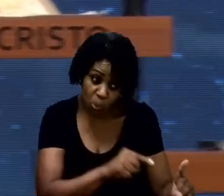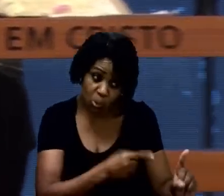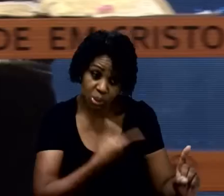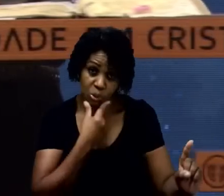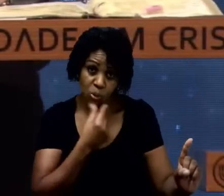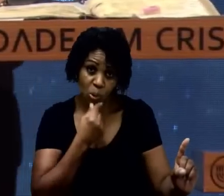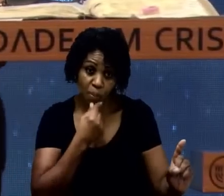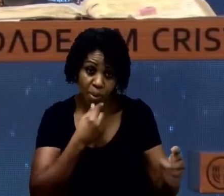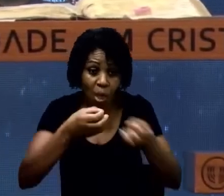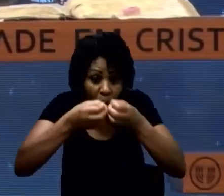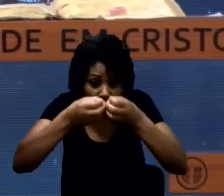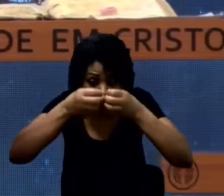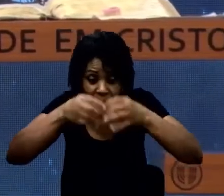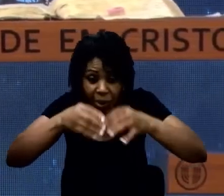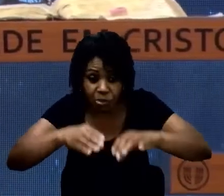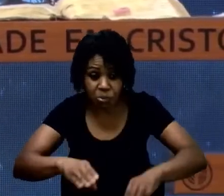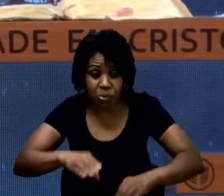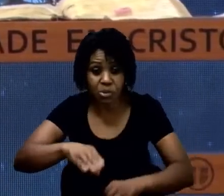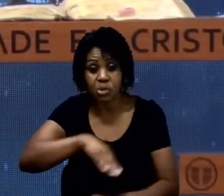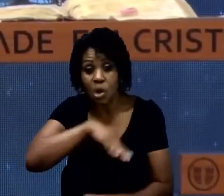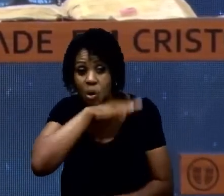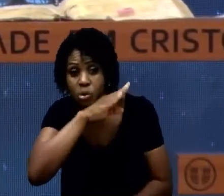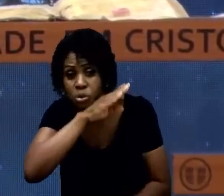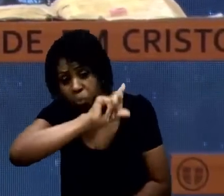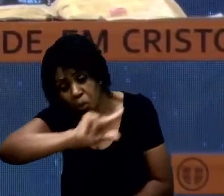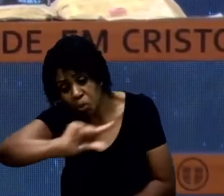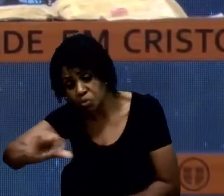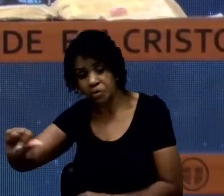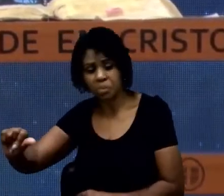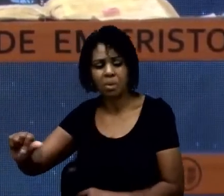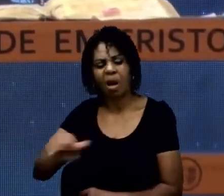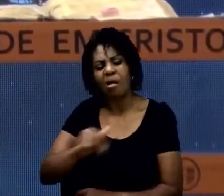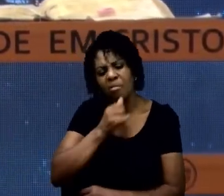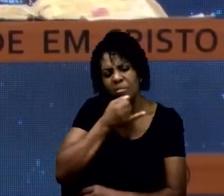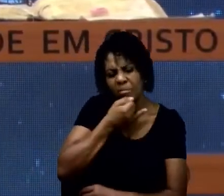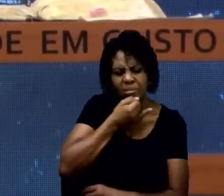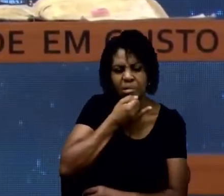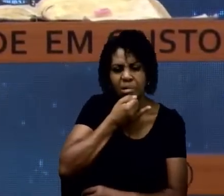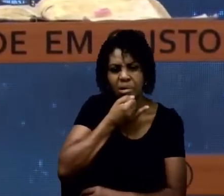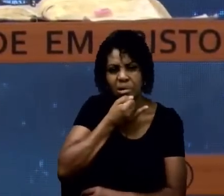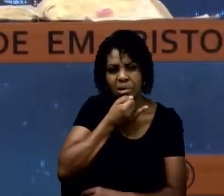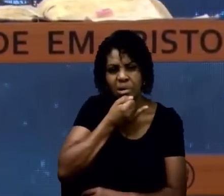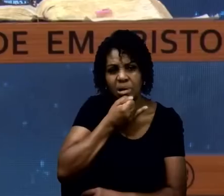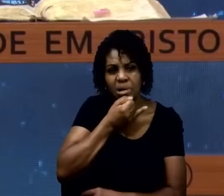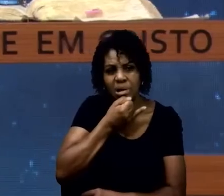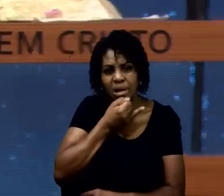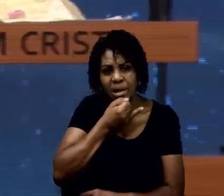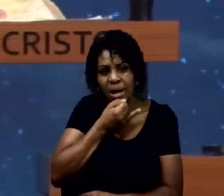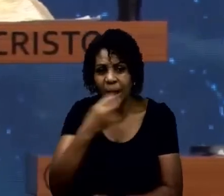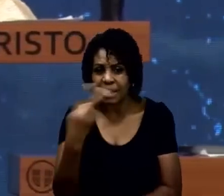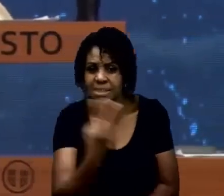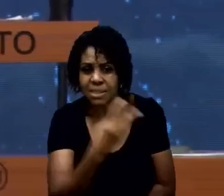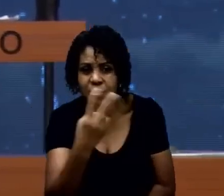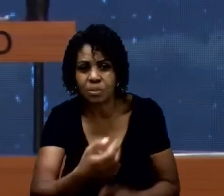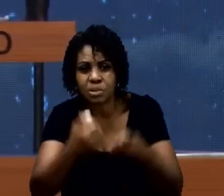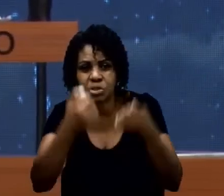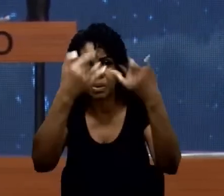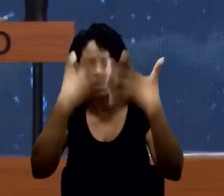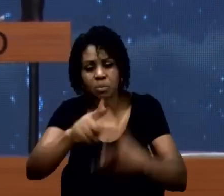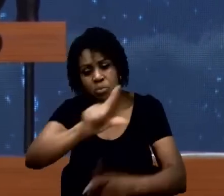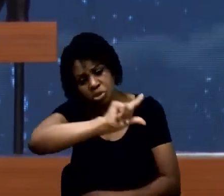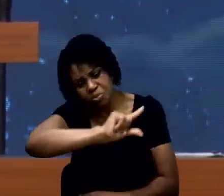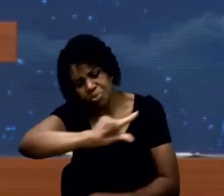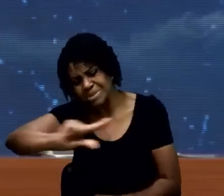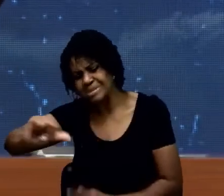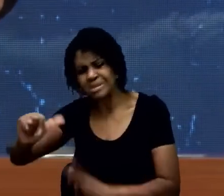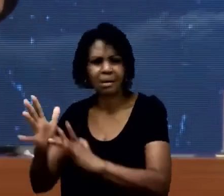deu um prejuízo e os porcos foram embora. Que tristeza. O segundo relato foi mais forte e expulsaram